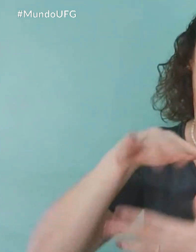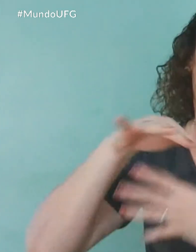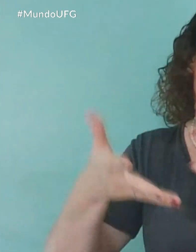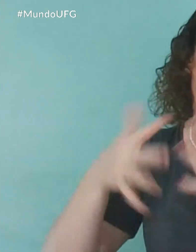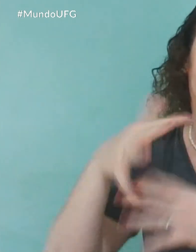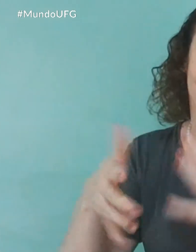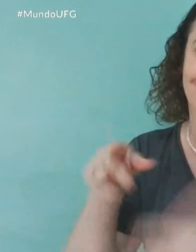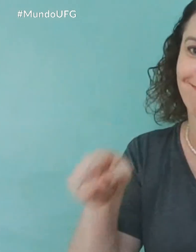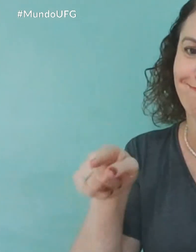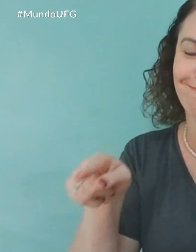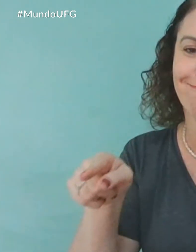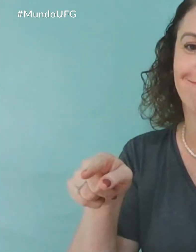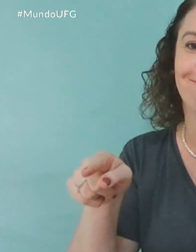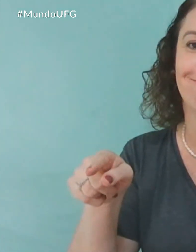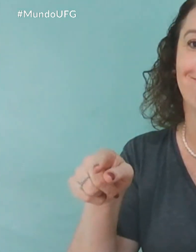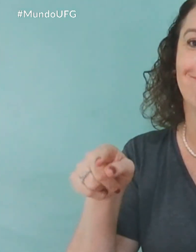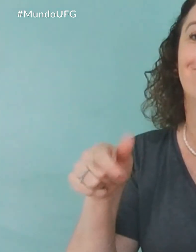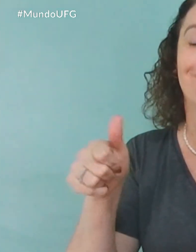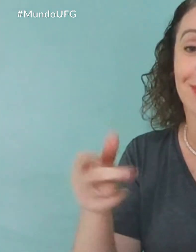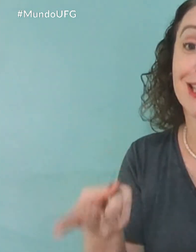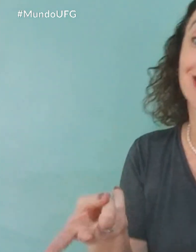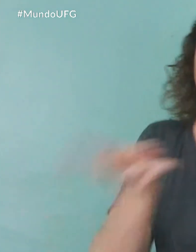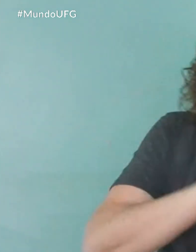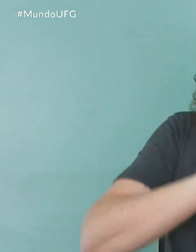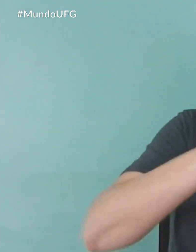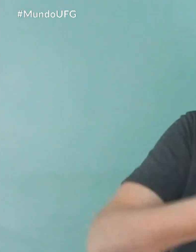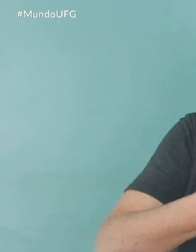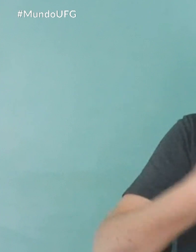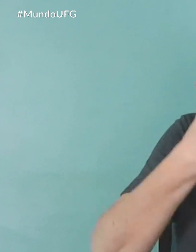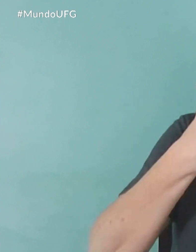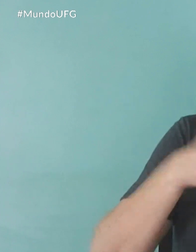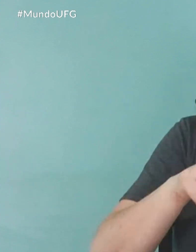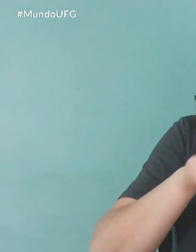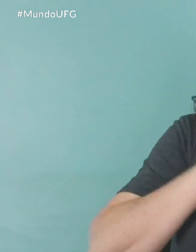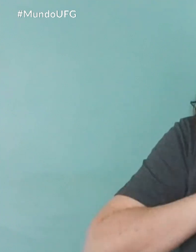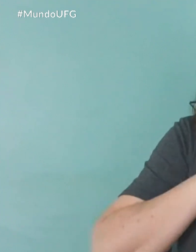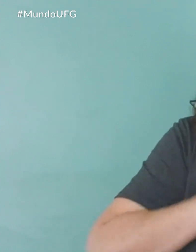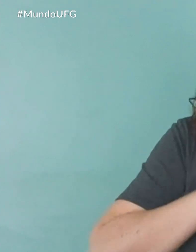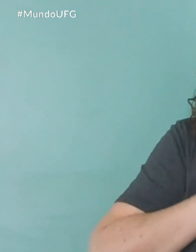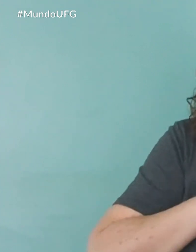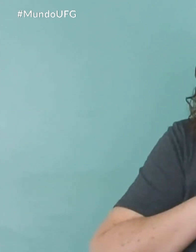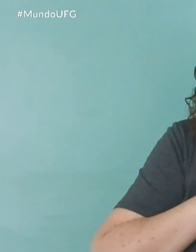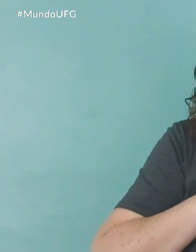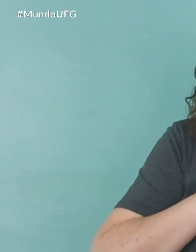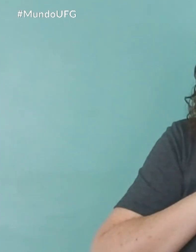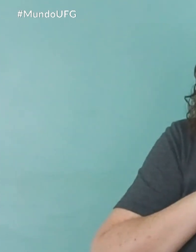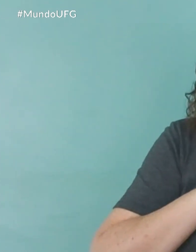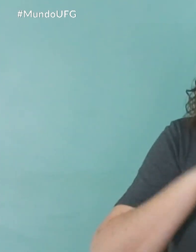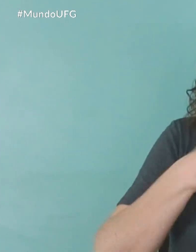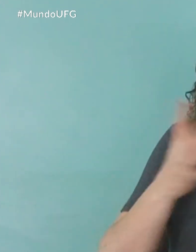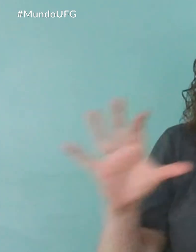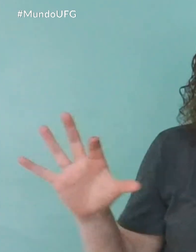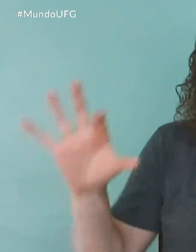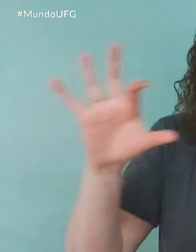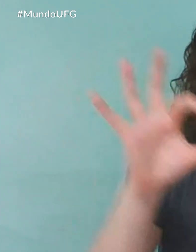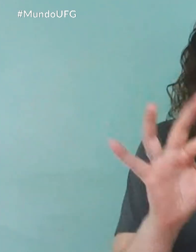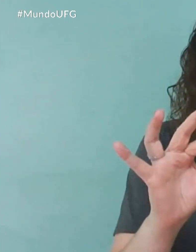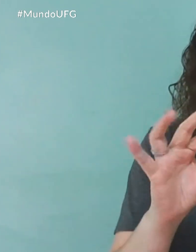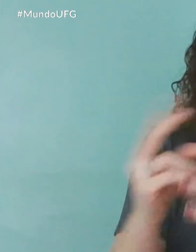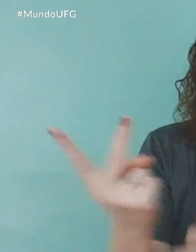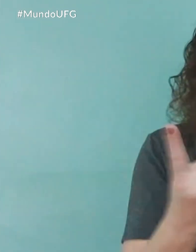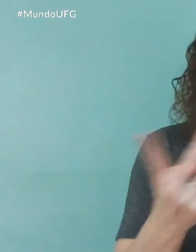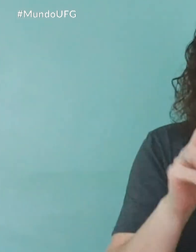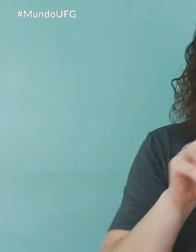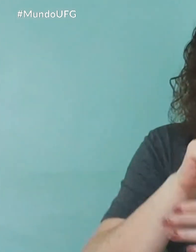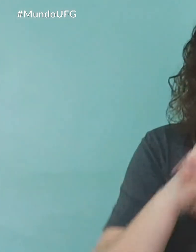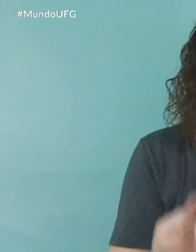forma, para nós, a nossa primeira língua é a língua de sinais e a segunda língua é o português.